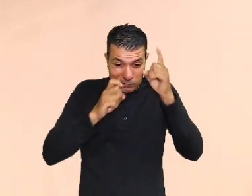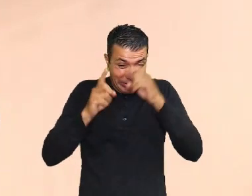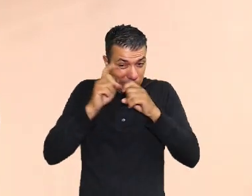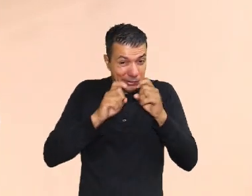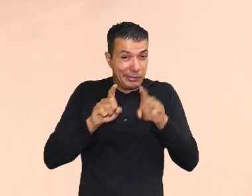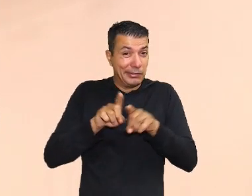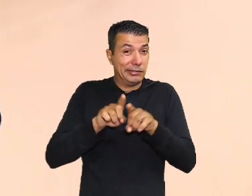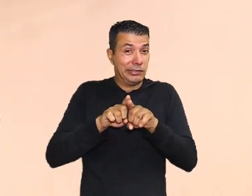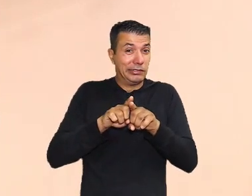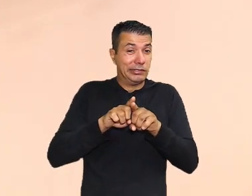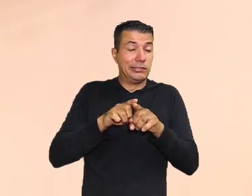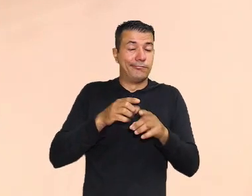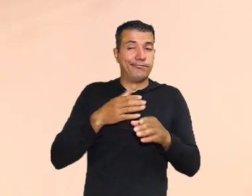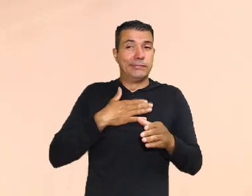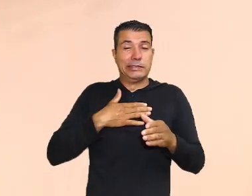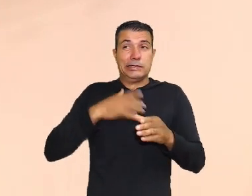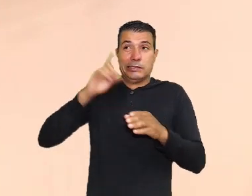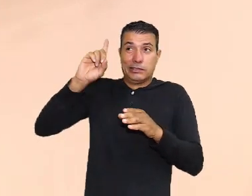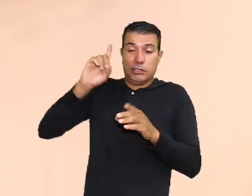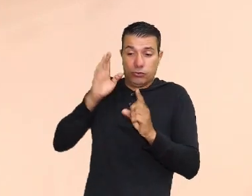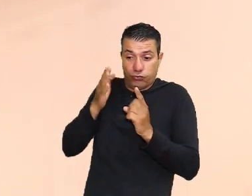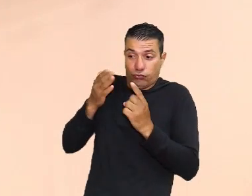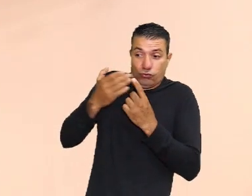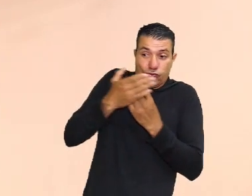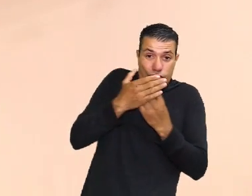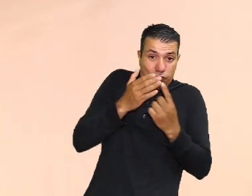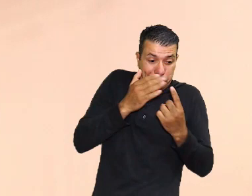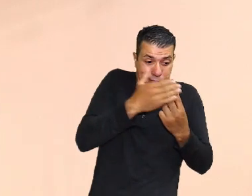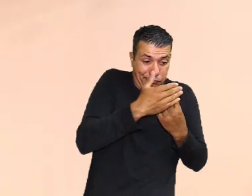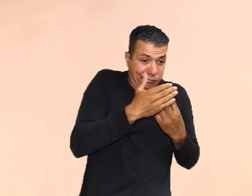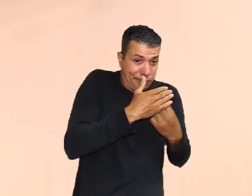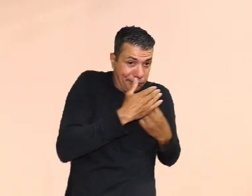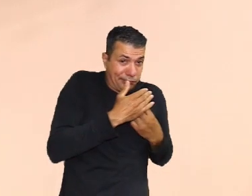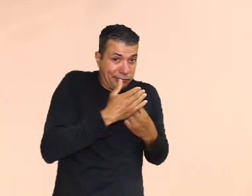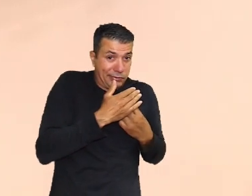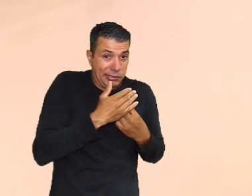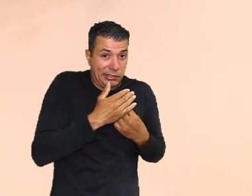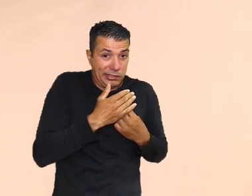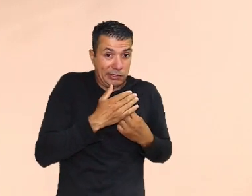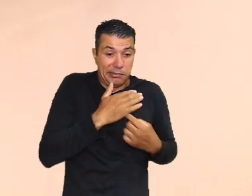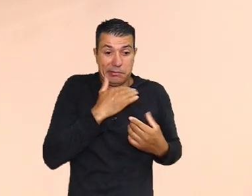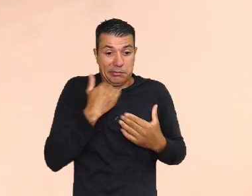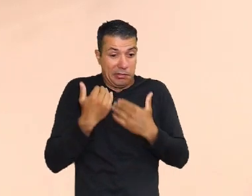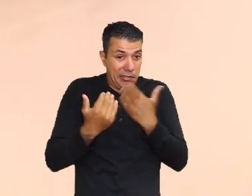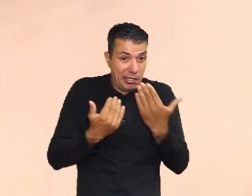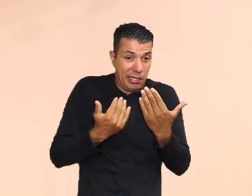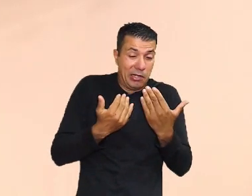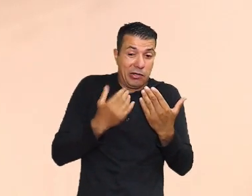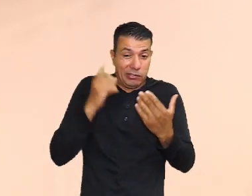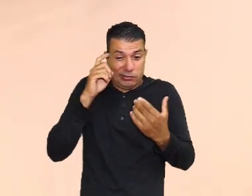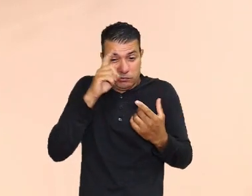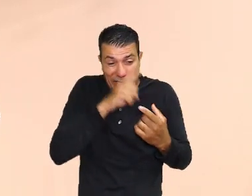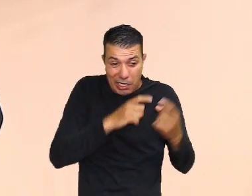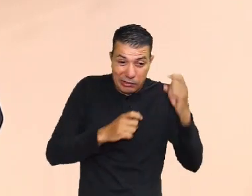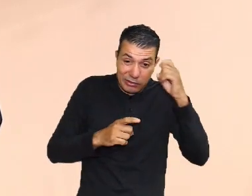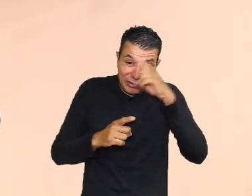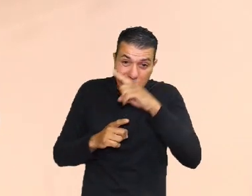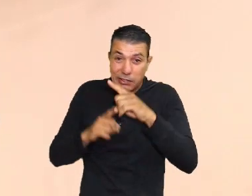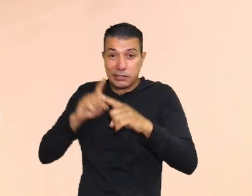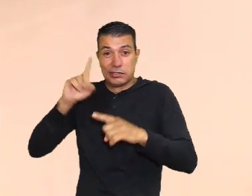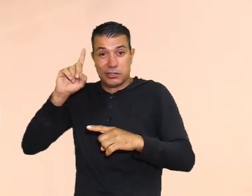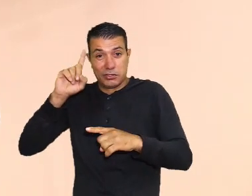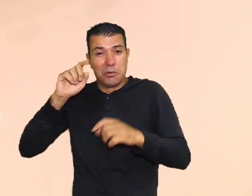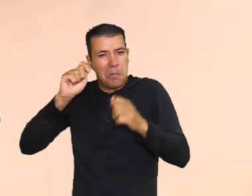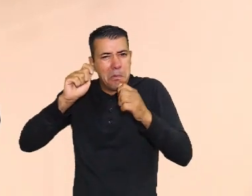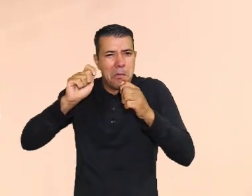Maria. E queremos realmente que Deus nos preserve de todo este mal. Mas se tivermos que passar por isso, Deus estará conosco. Estará